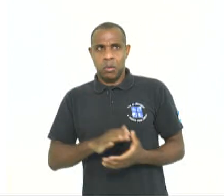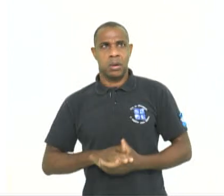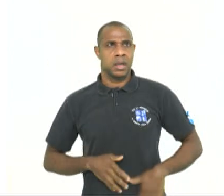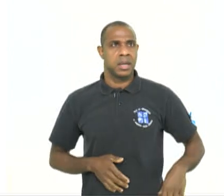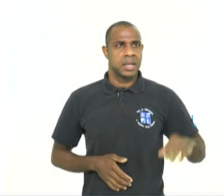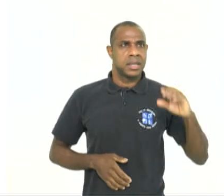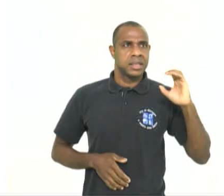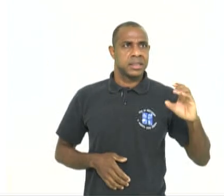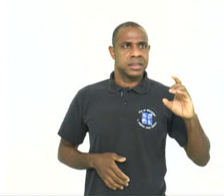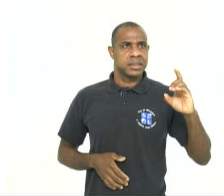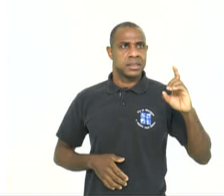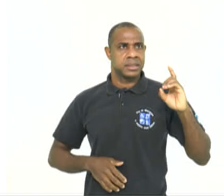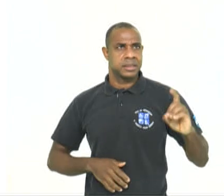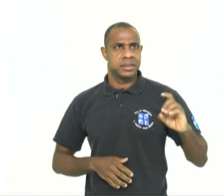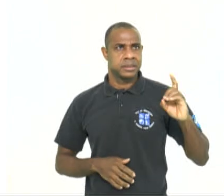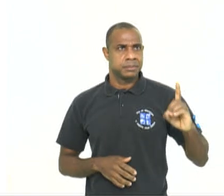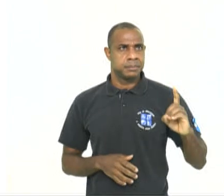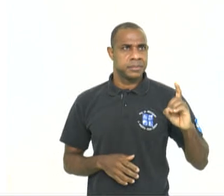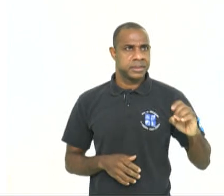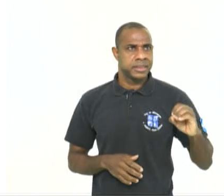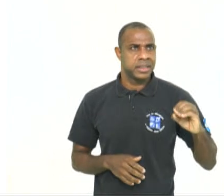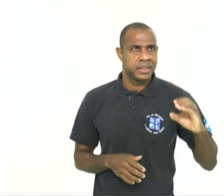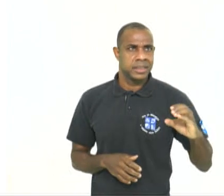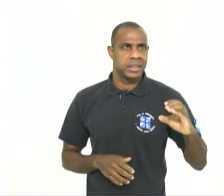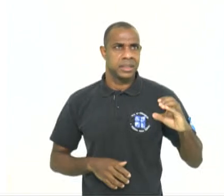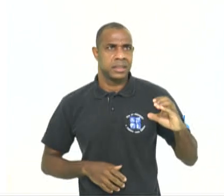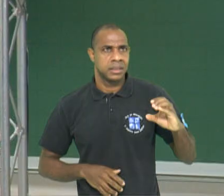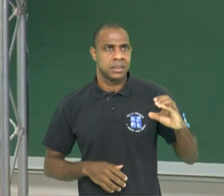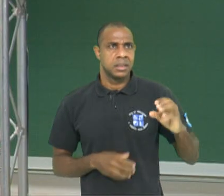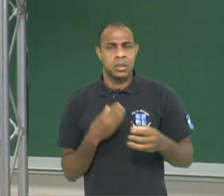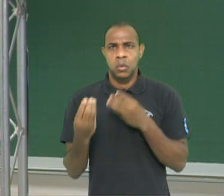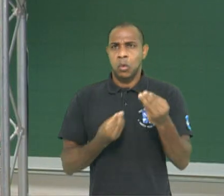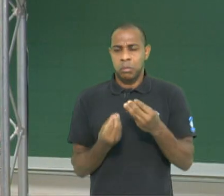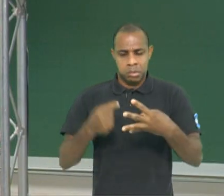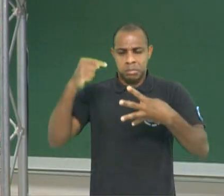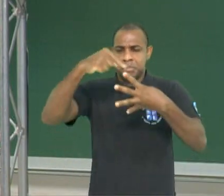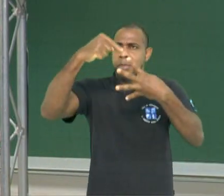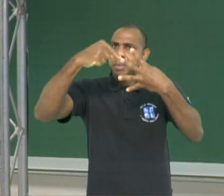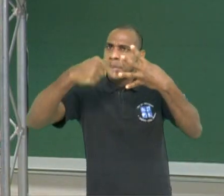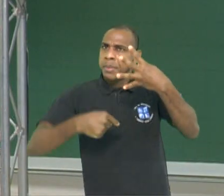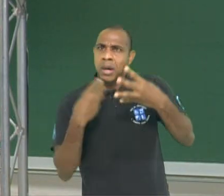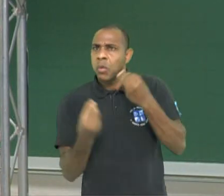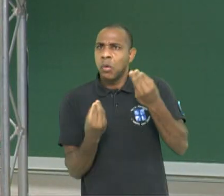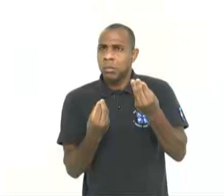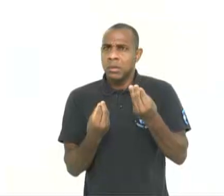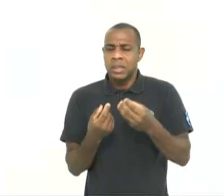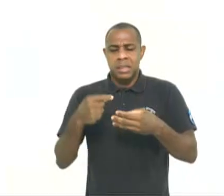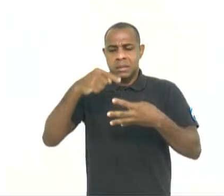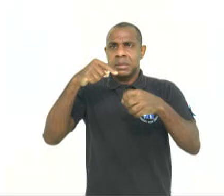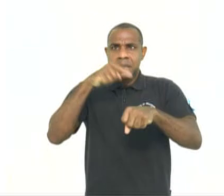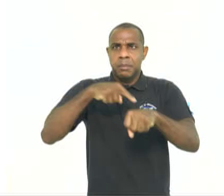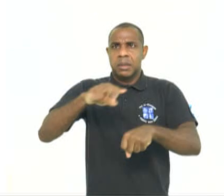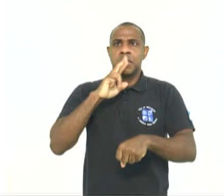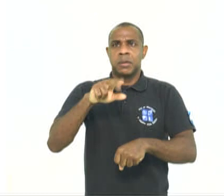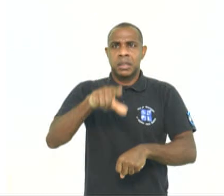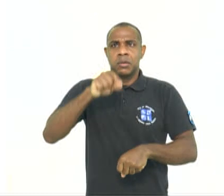sanguíneos. Ou letra D, impedir que a medula amarela destrua a medula vermelha. Mais um tempinho para vocês aí.